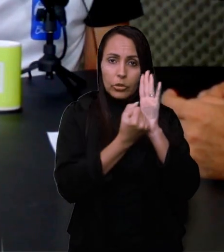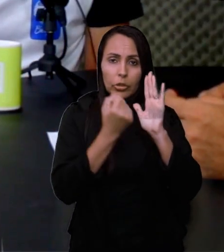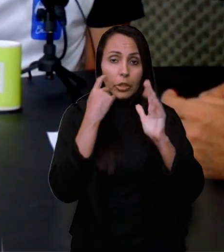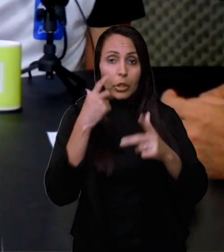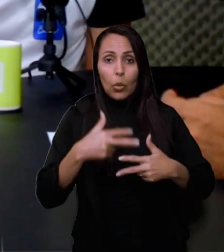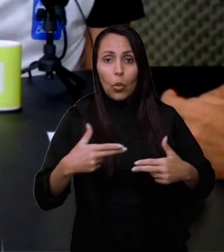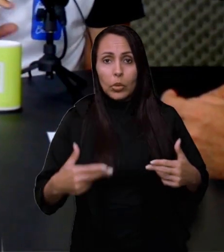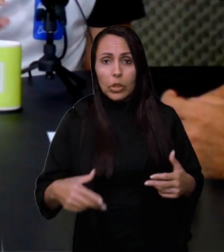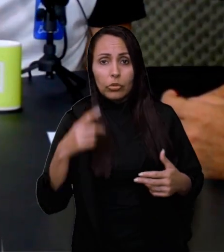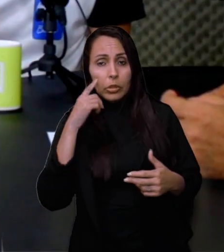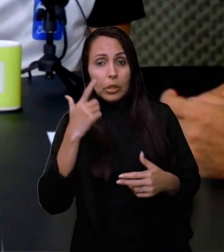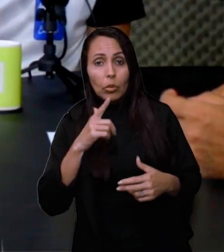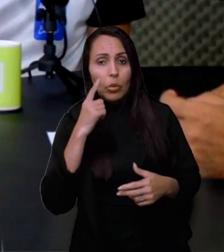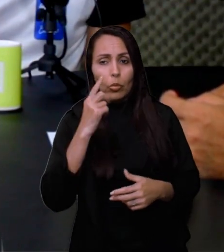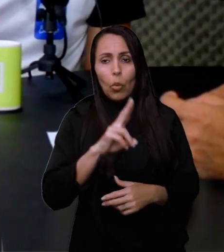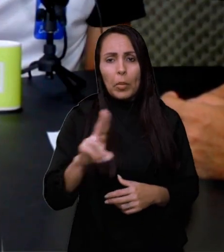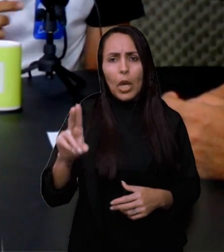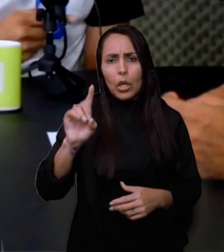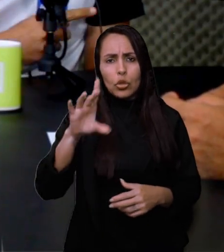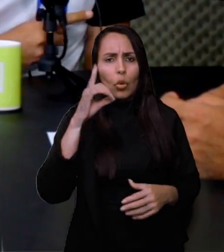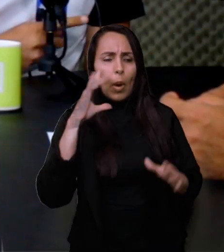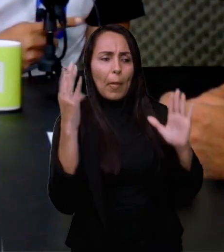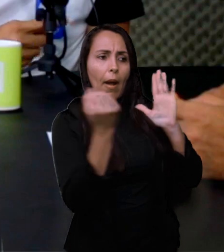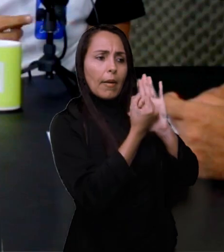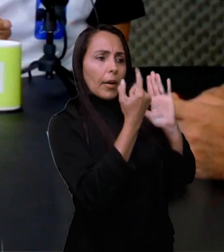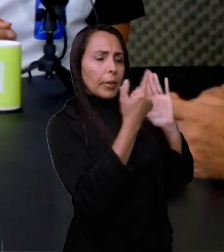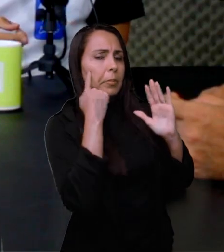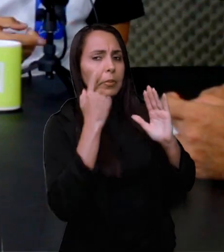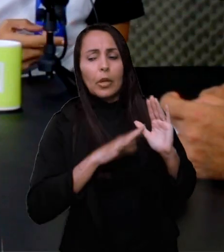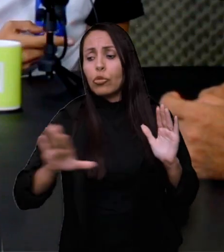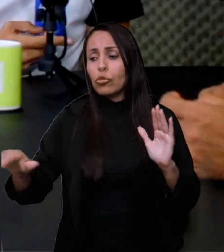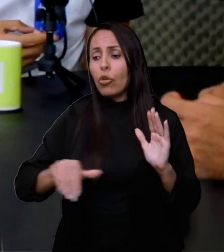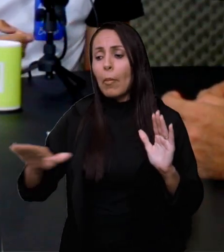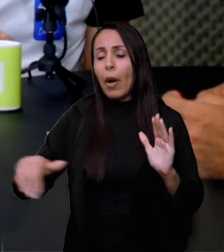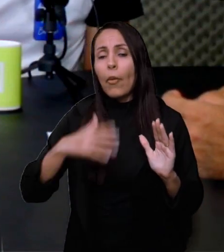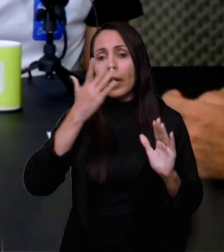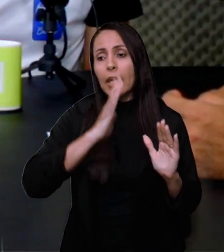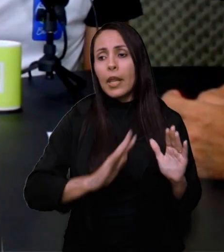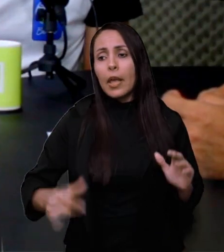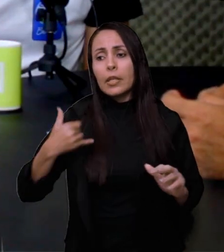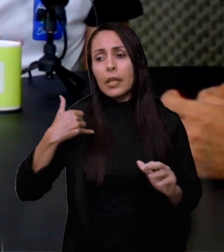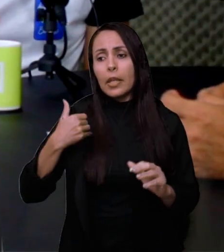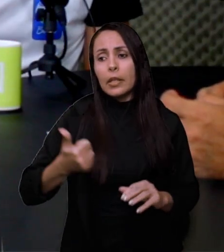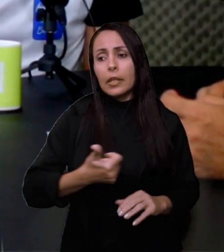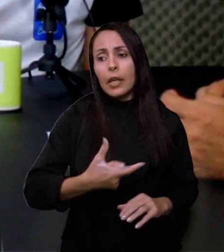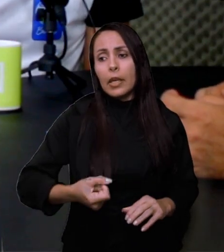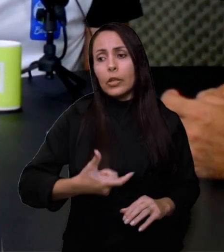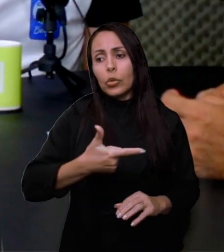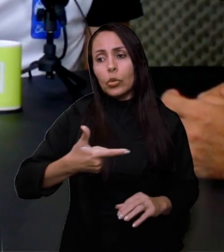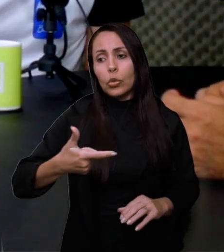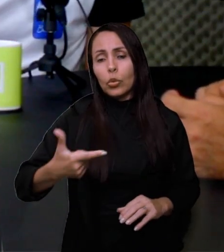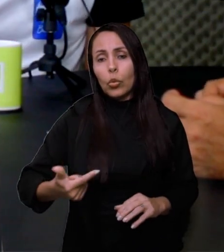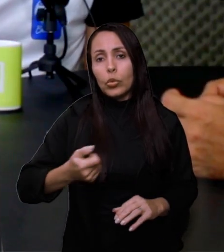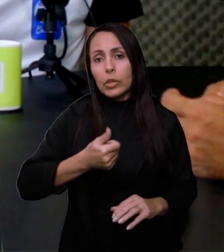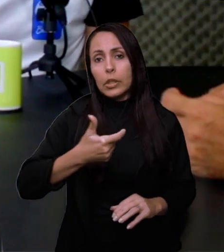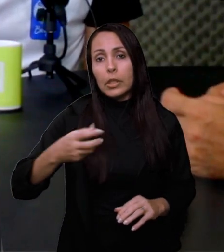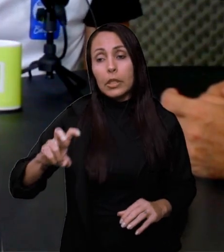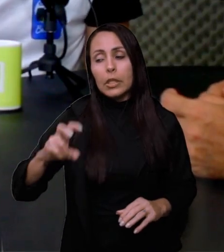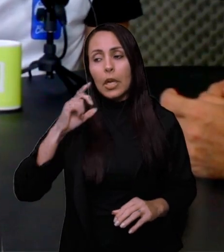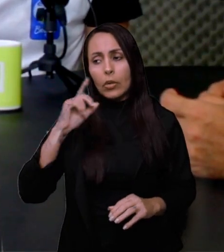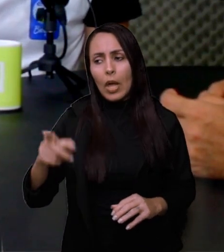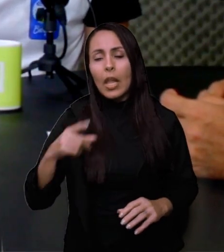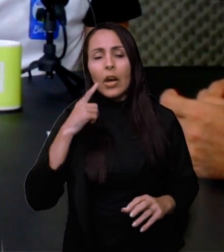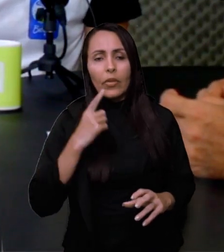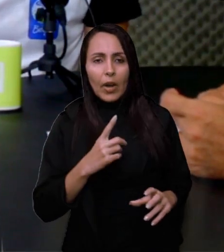sem o nome, só o símbolo. E pega uma criança de 10, 12, 15 anos, pergunte ela qual é a marca, ela vai acertar a